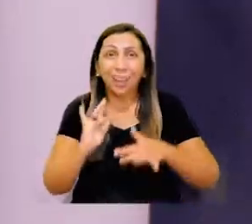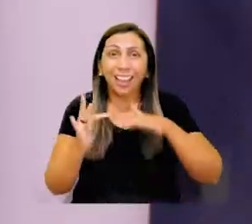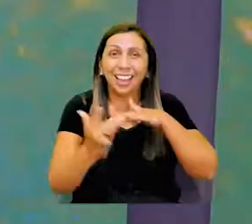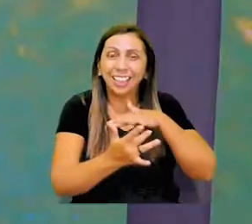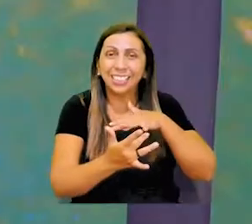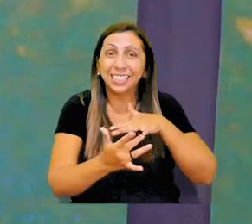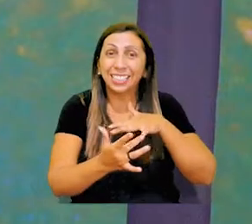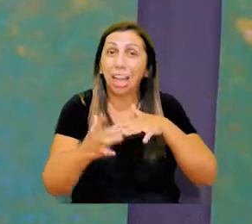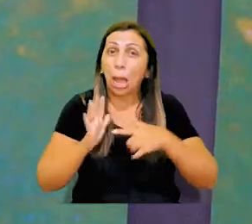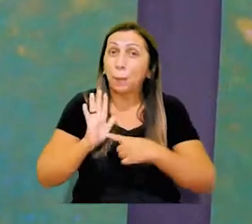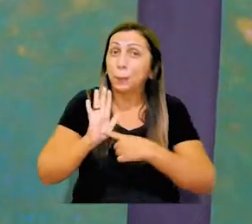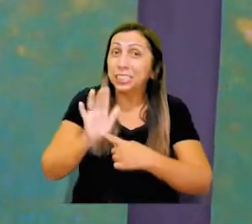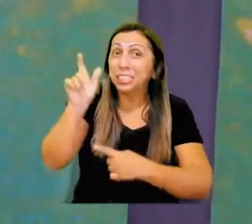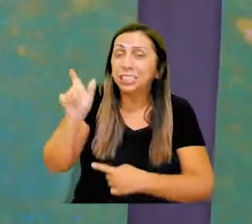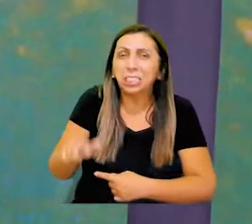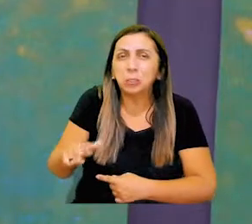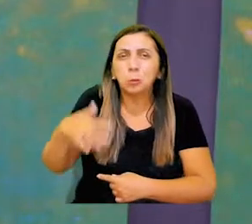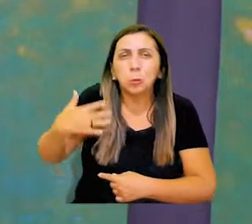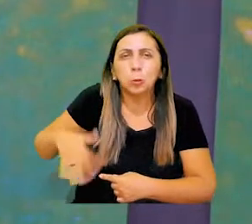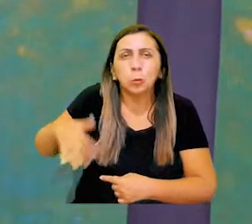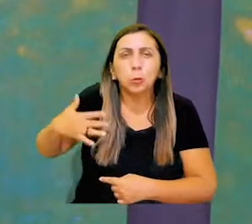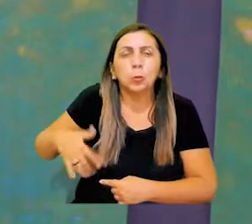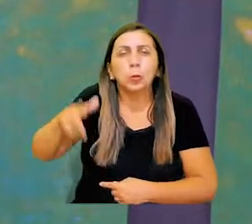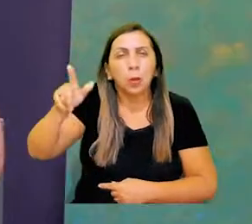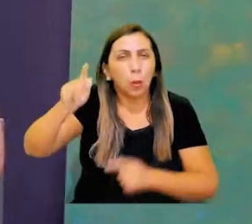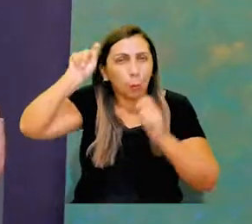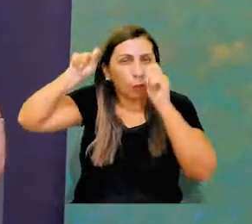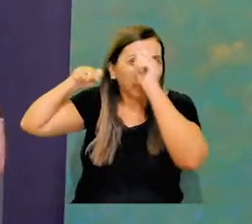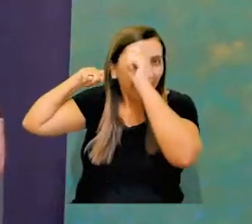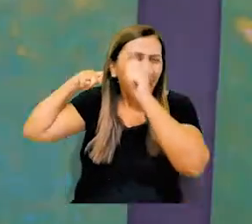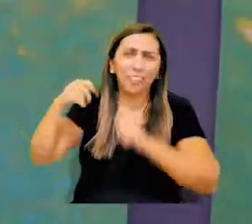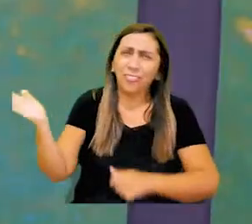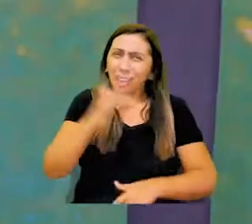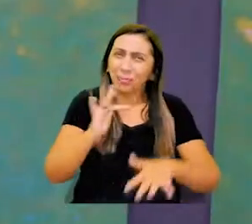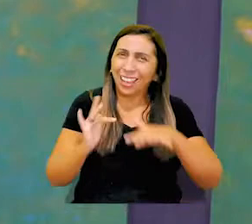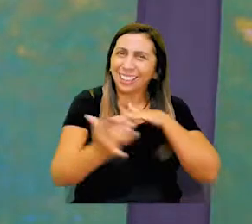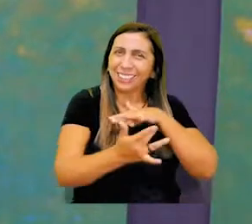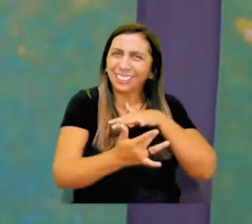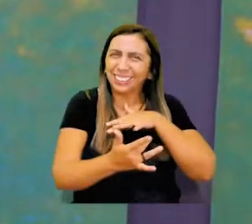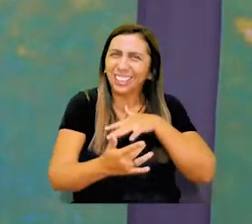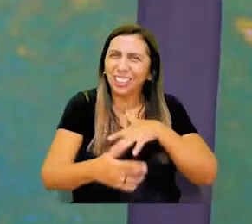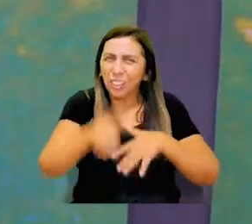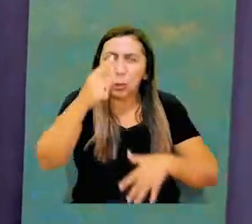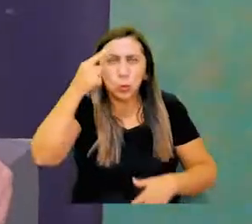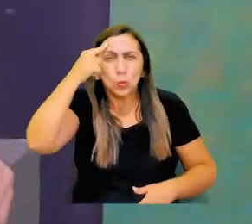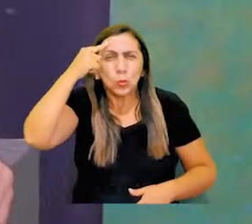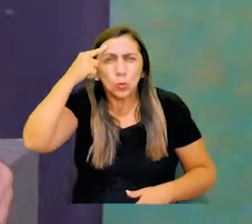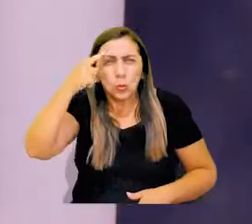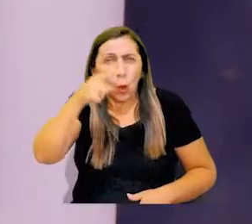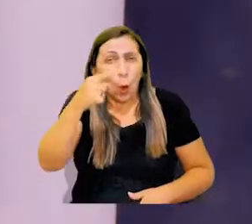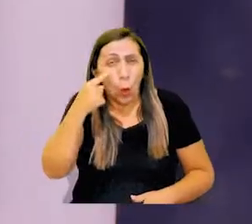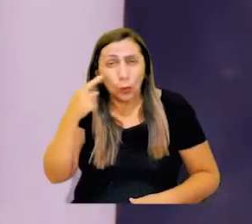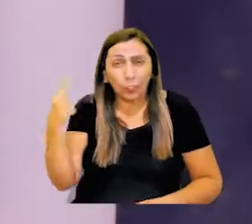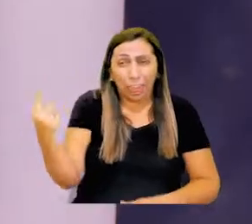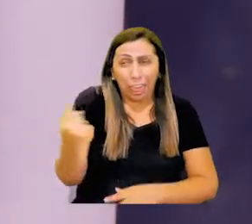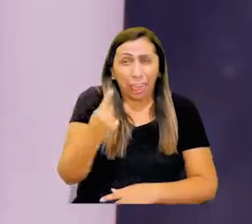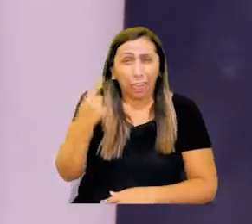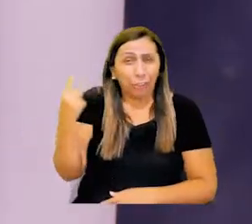Vem pra rede. Com a apresentação inconfundível do Boné. Vem pra rede, seu fanático!